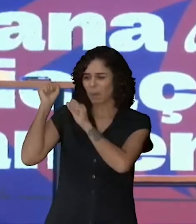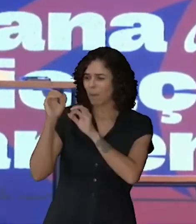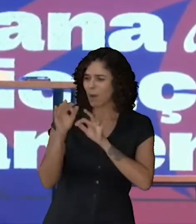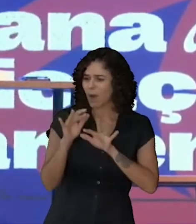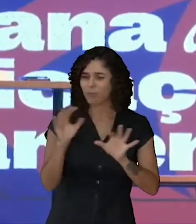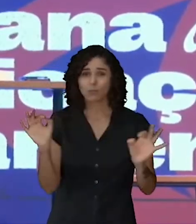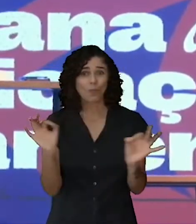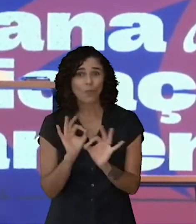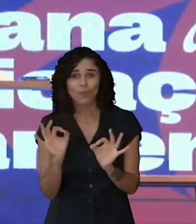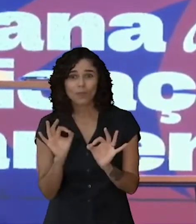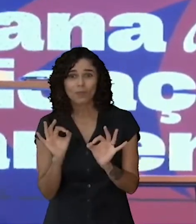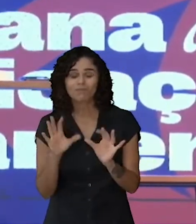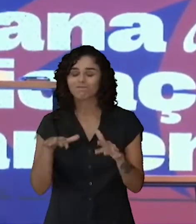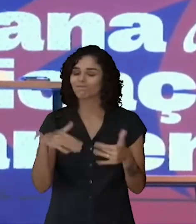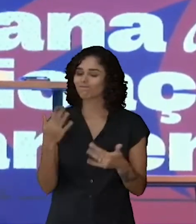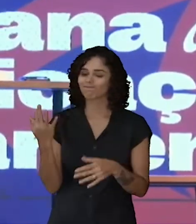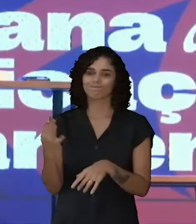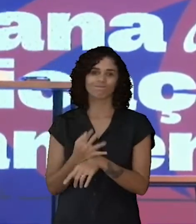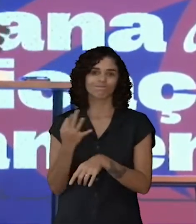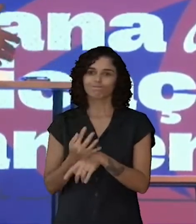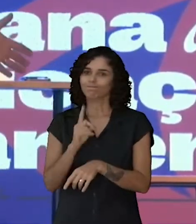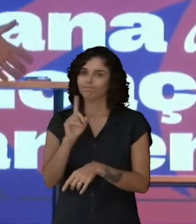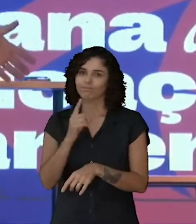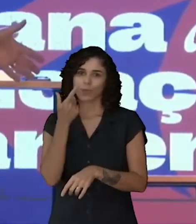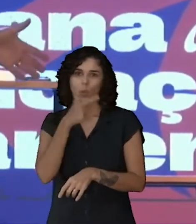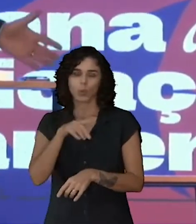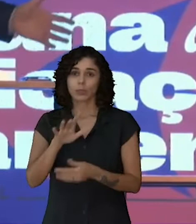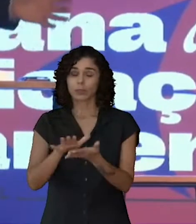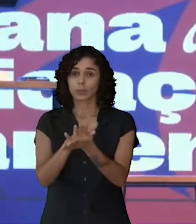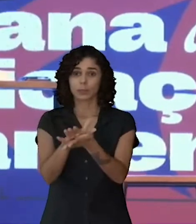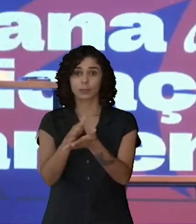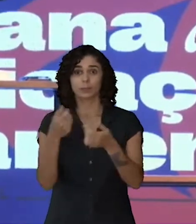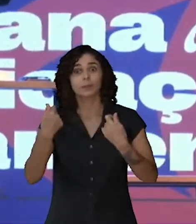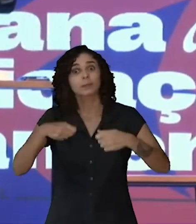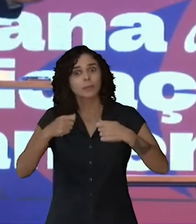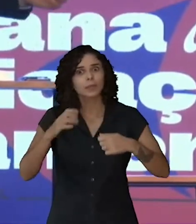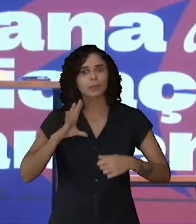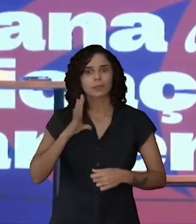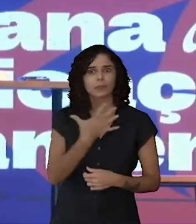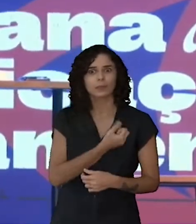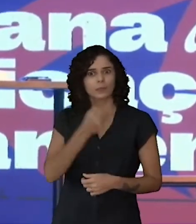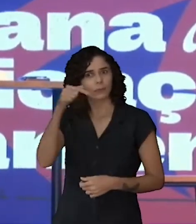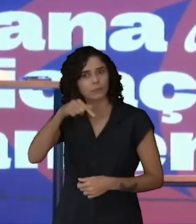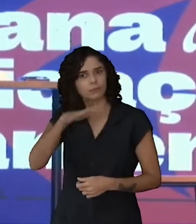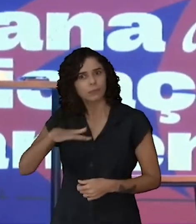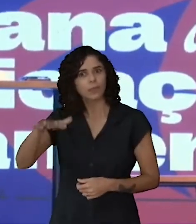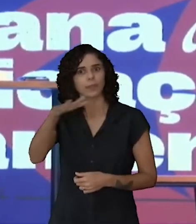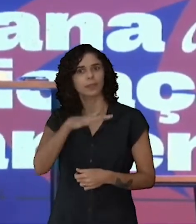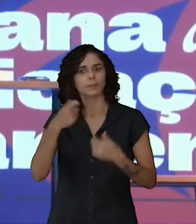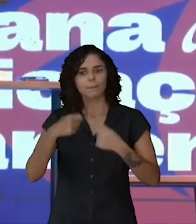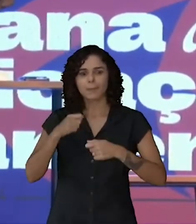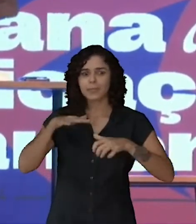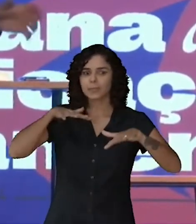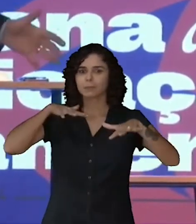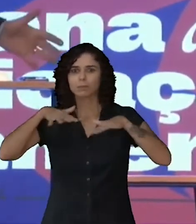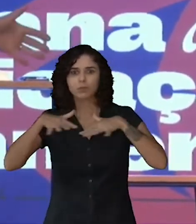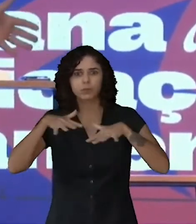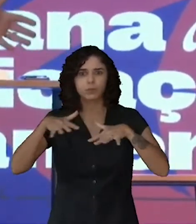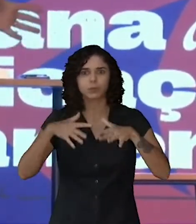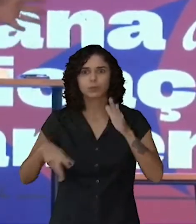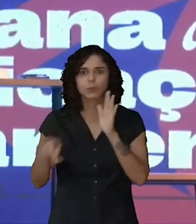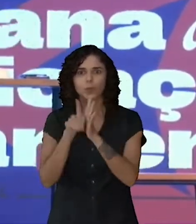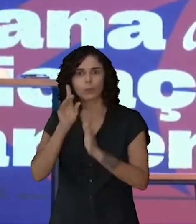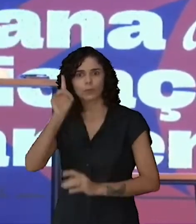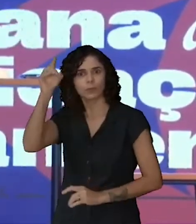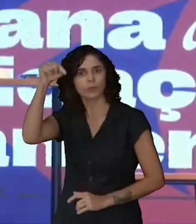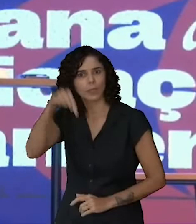abundantemente, nós não damos conta. Precisa ter salvação aqui, nós precisamos ver o mover de Deus aqui, isso vai trazer